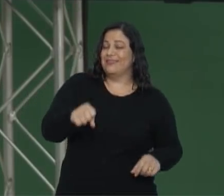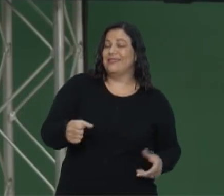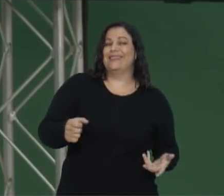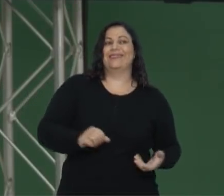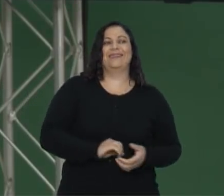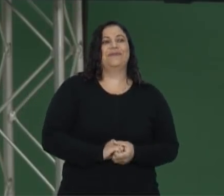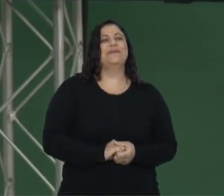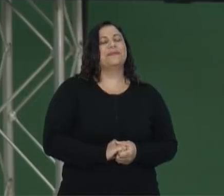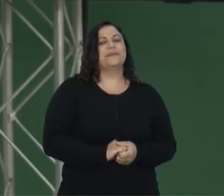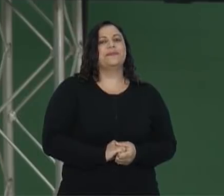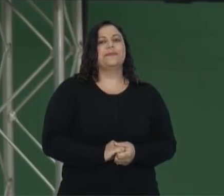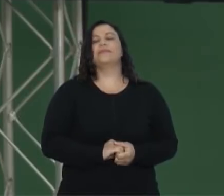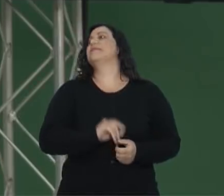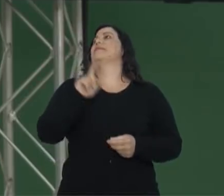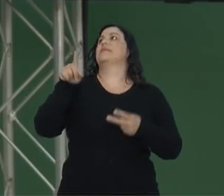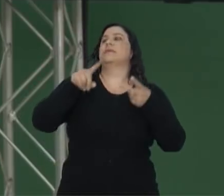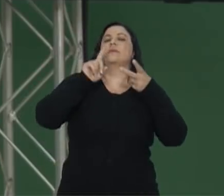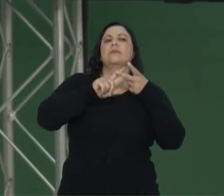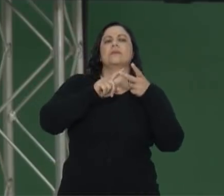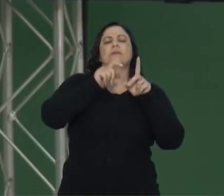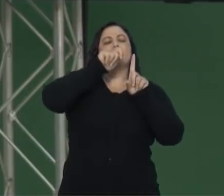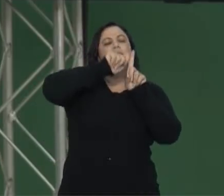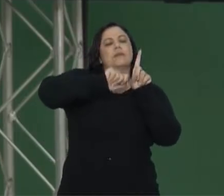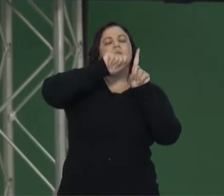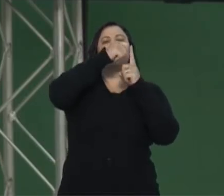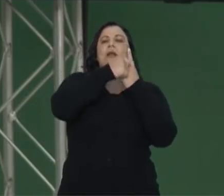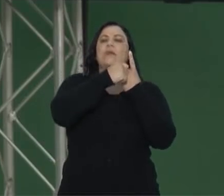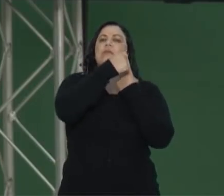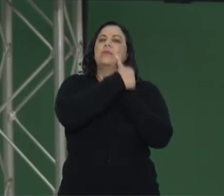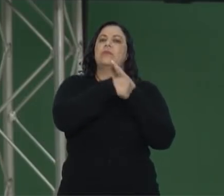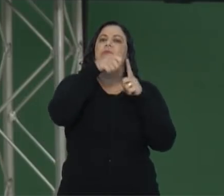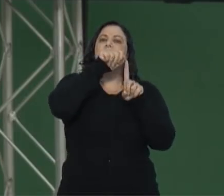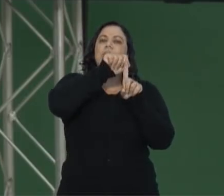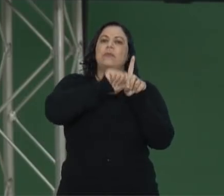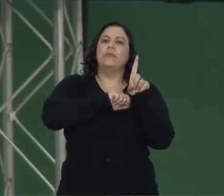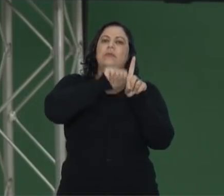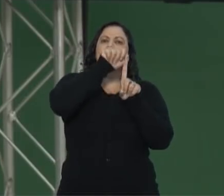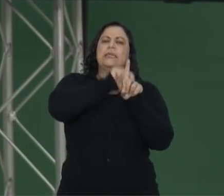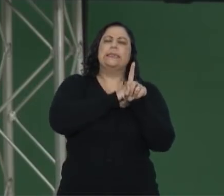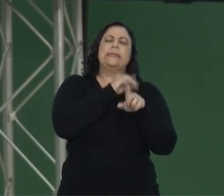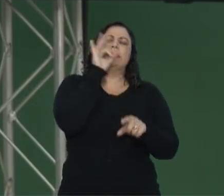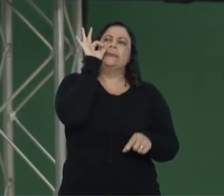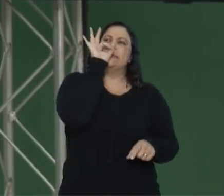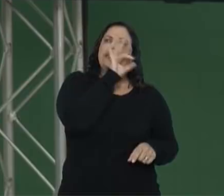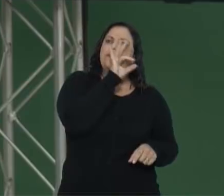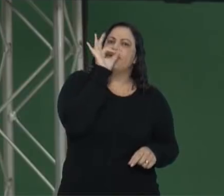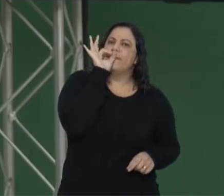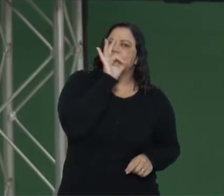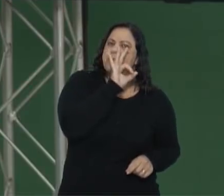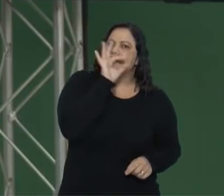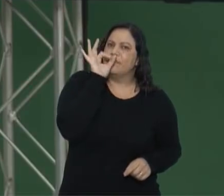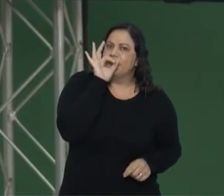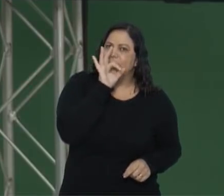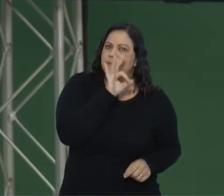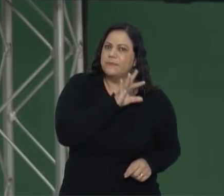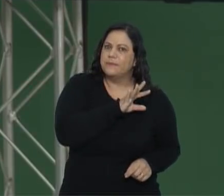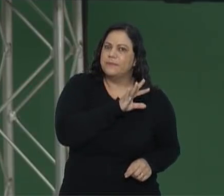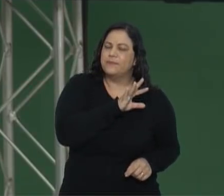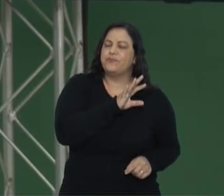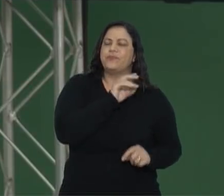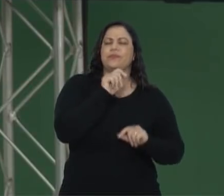eu tenho uma imagem de algumas bananas. Tem uma banana bem verdinha, quase fora da imagem, e perceba que ela